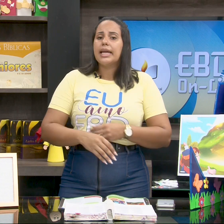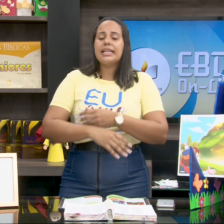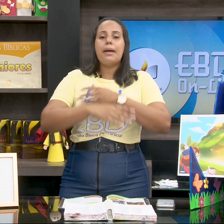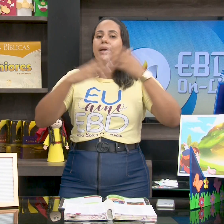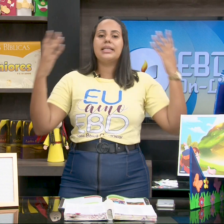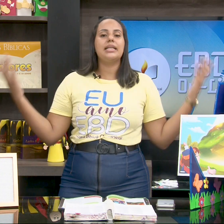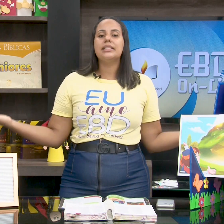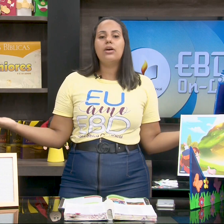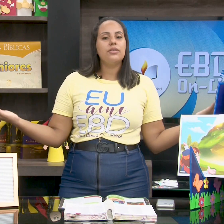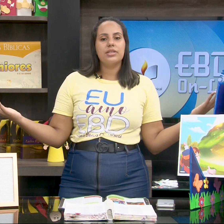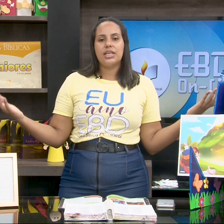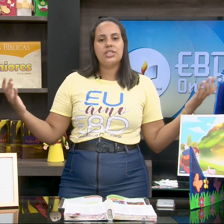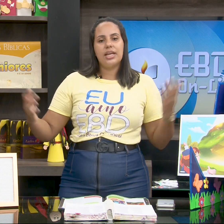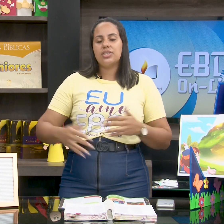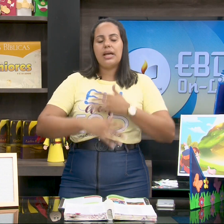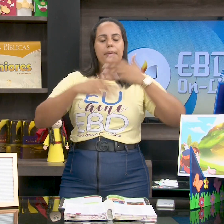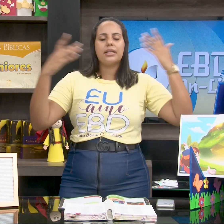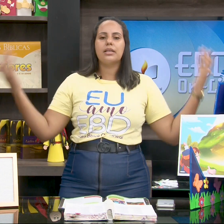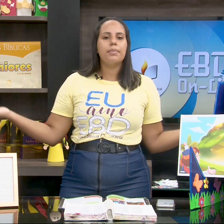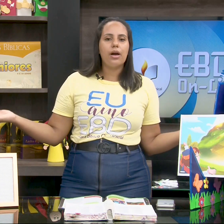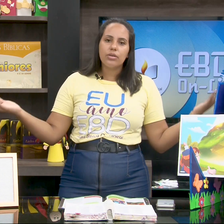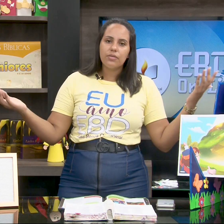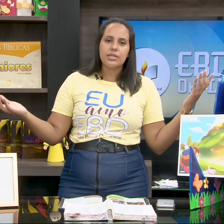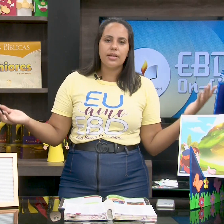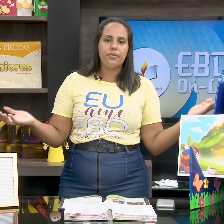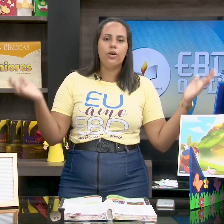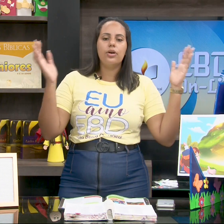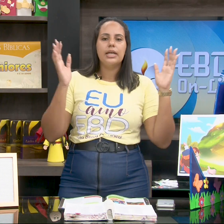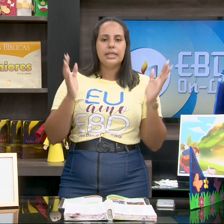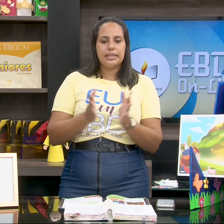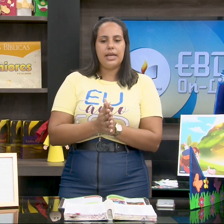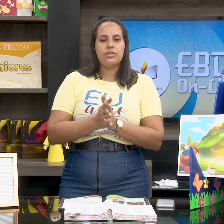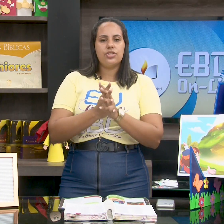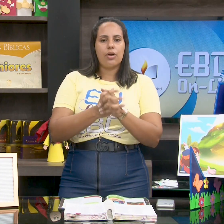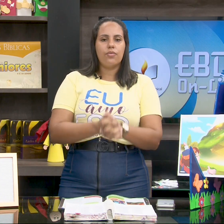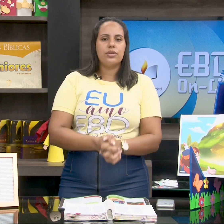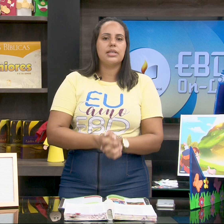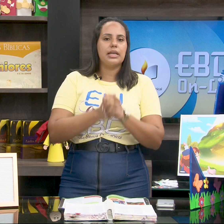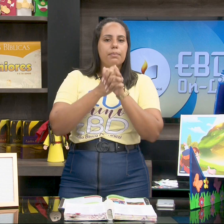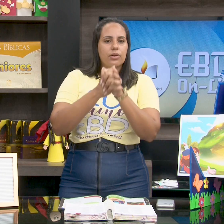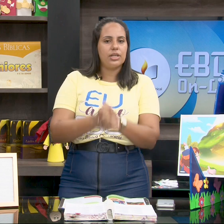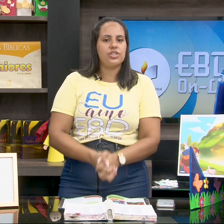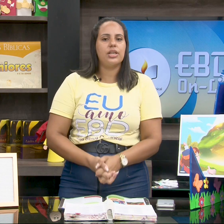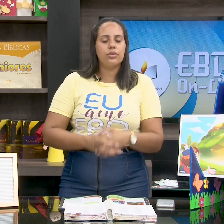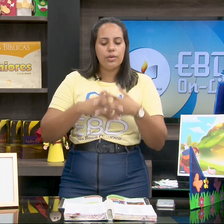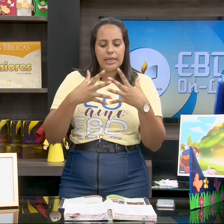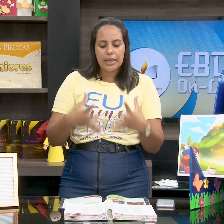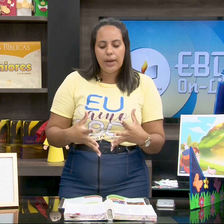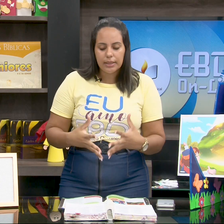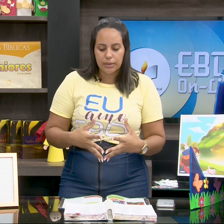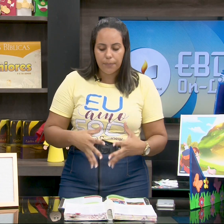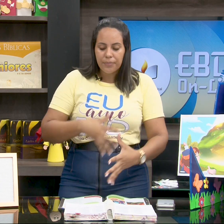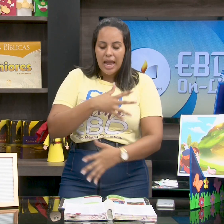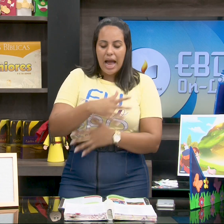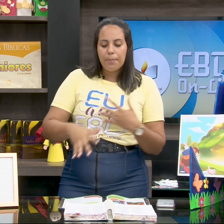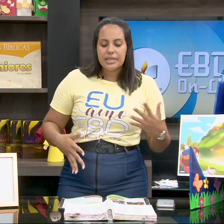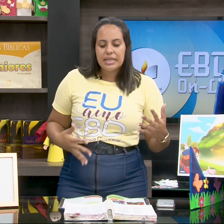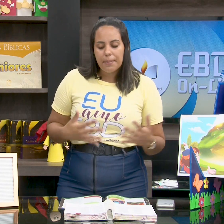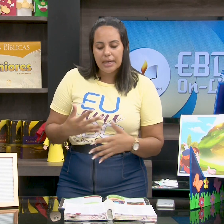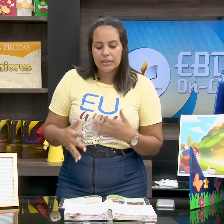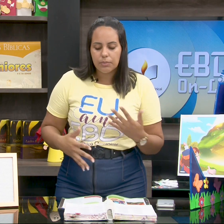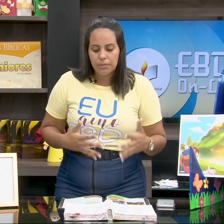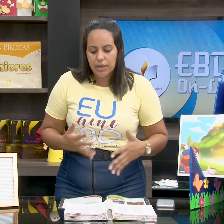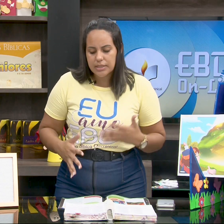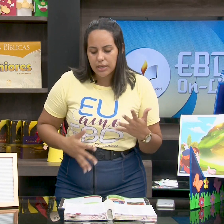isso. Independente de onde você esteja, independente para onde você for, Deus está com você, lhe protegendo e lhe guardando. Após